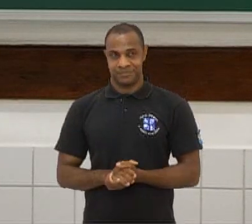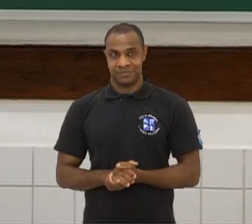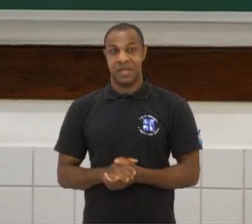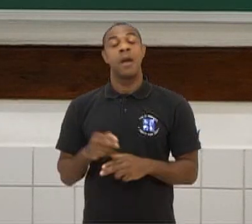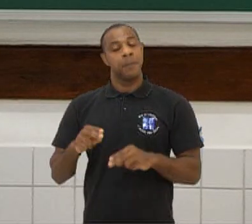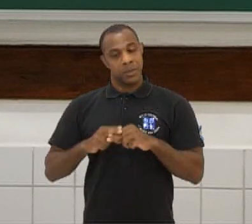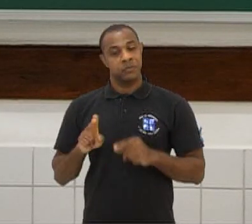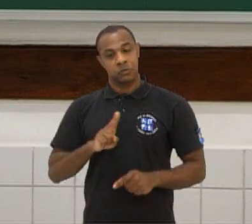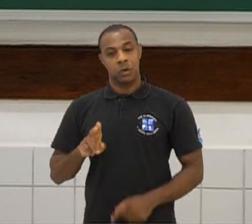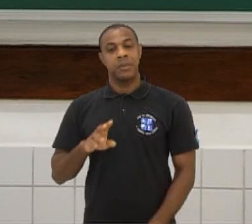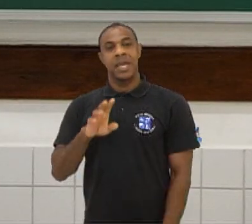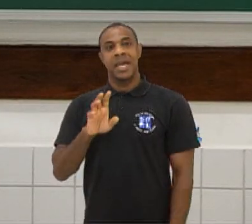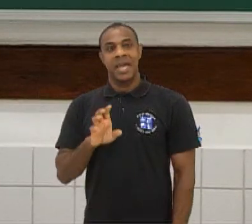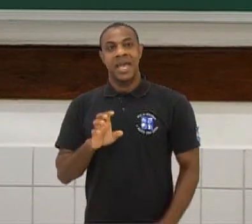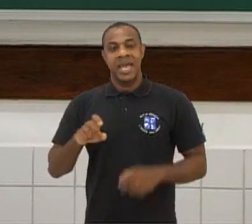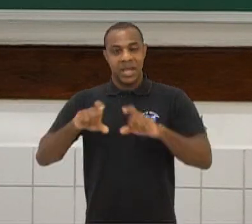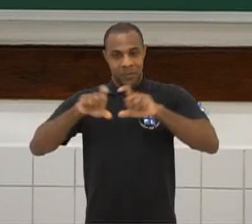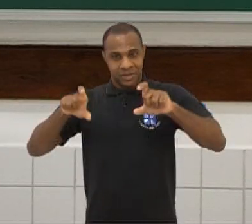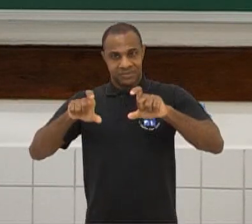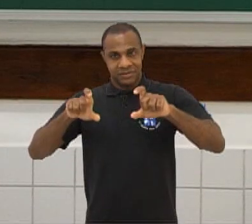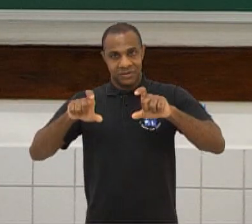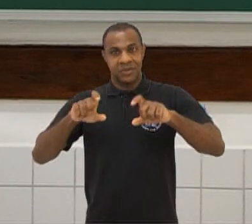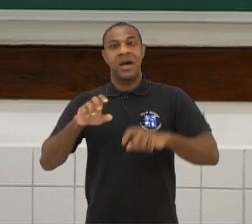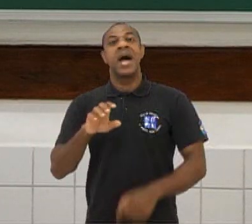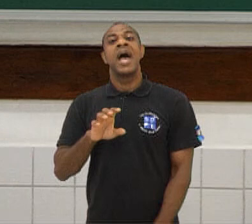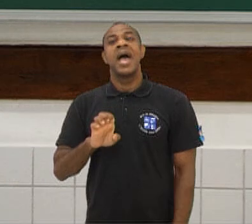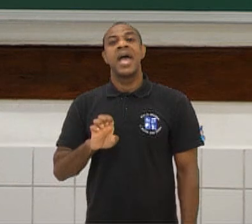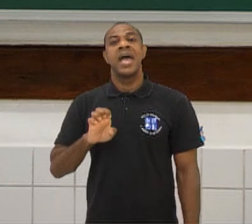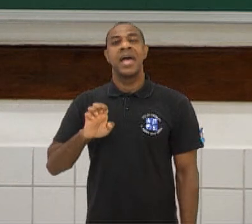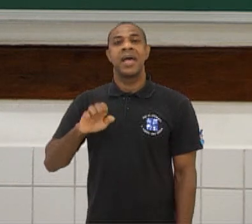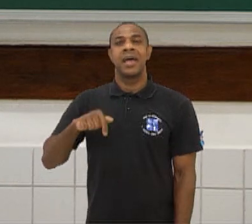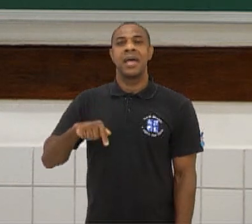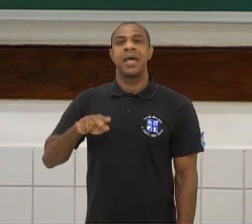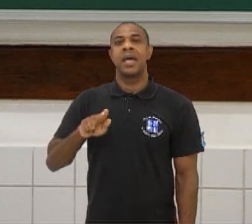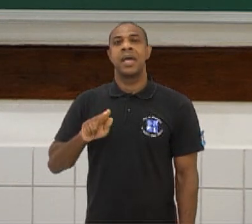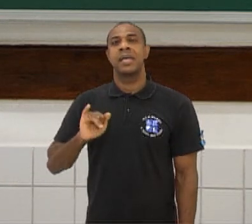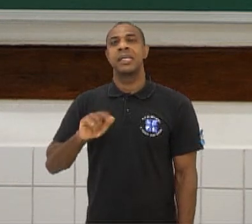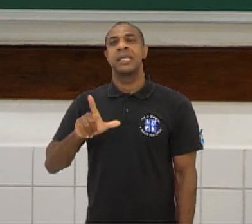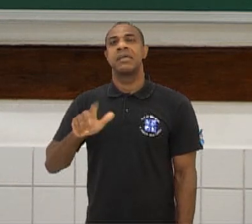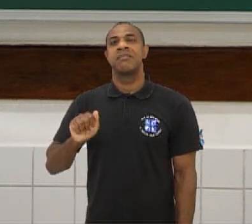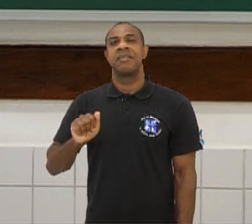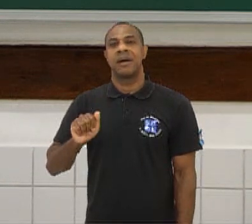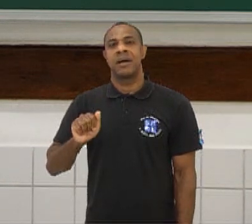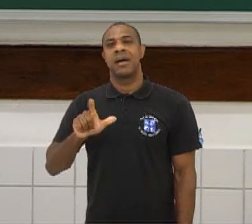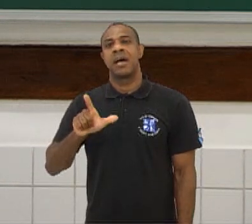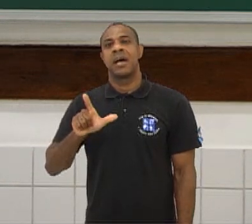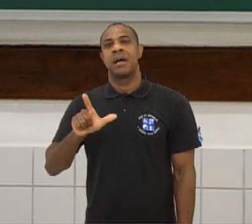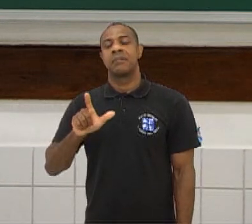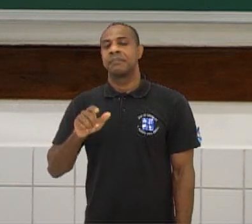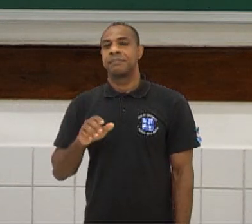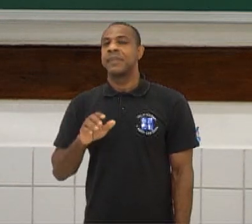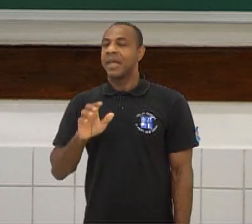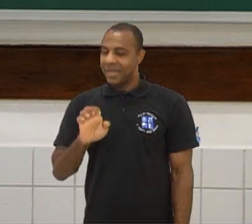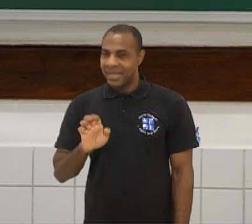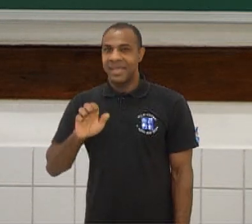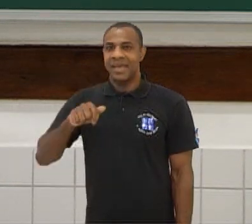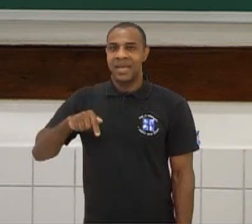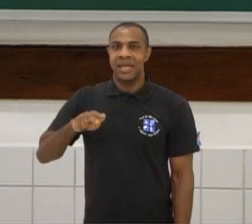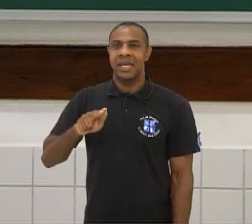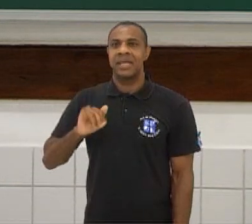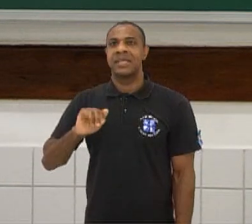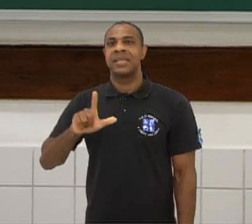toda vez que a gente está fazendo o princípio aditivo e o princípio multiplicativo, a gente está escrevendo equações equivalentes, até deixá-la mais simples